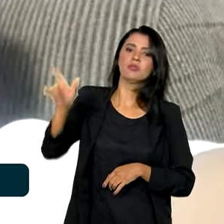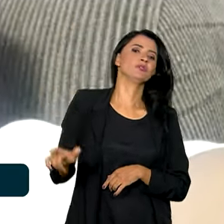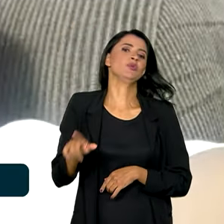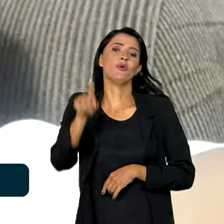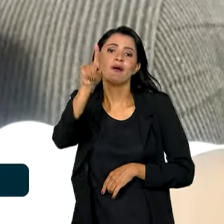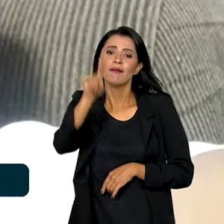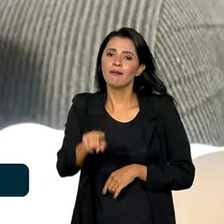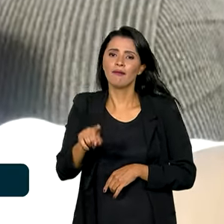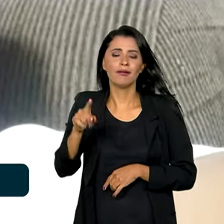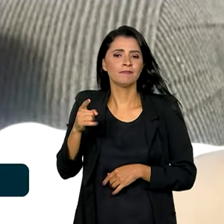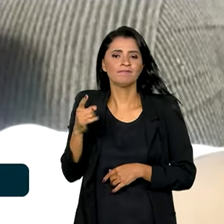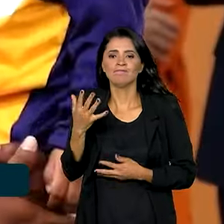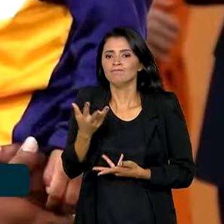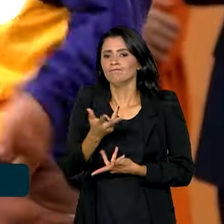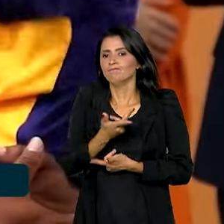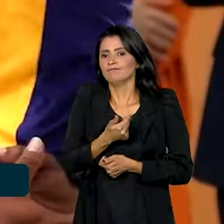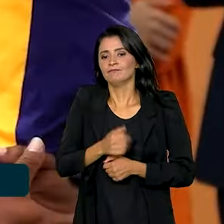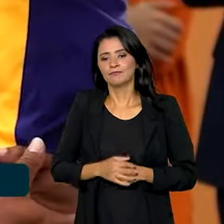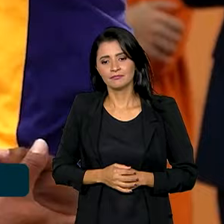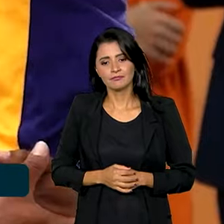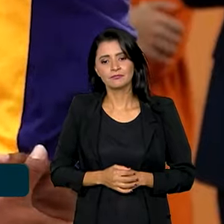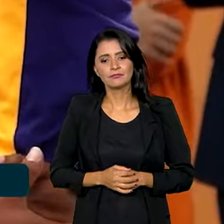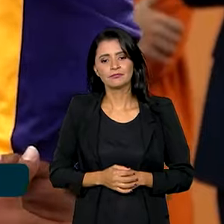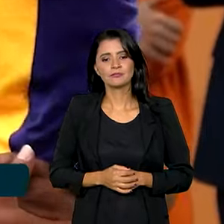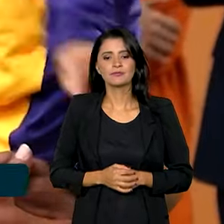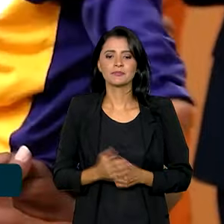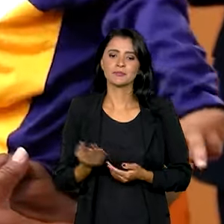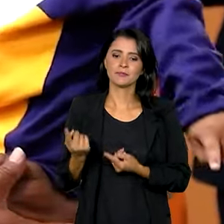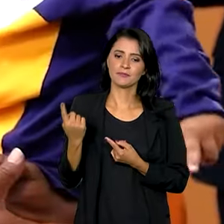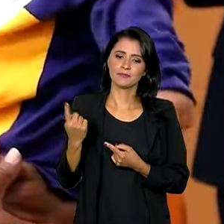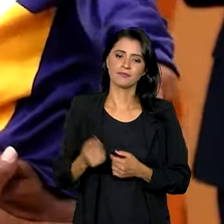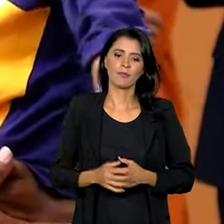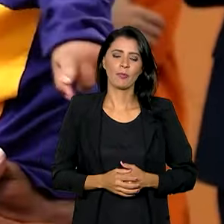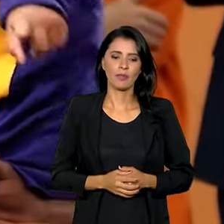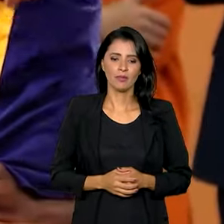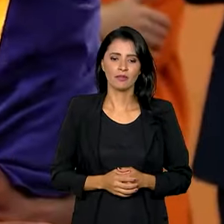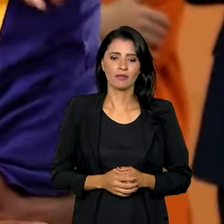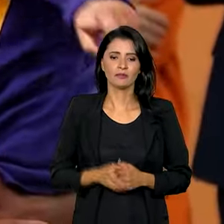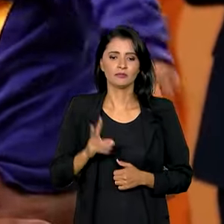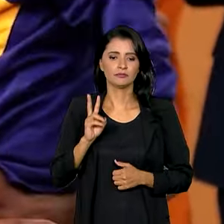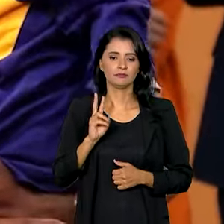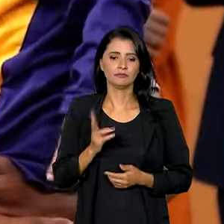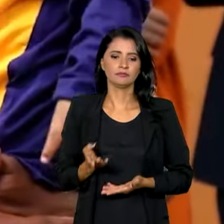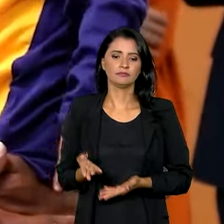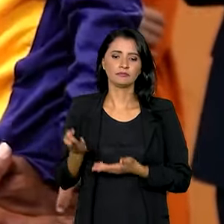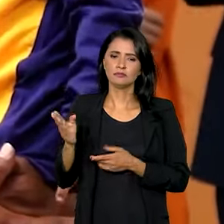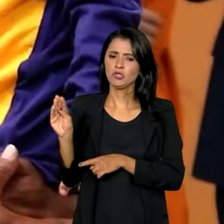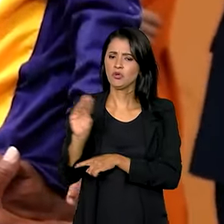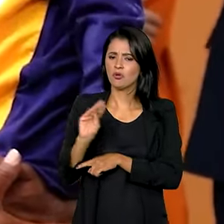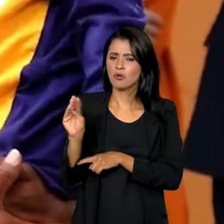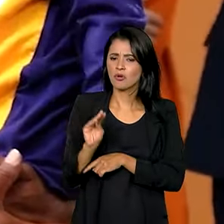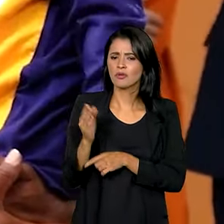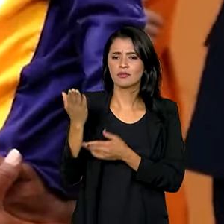isso já é gratificante demais. O coração do filho de vocês estava vivo aqui. E está sendo muito bem cuidado e muito bem amado.